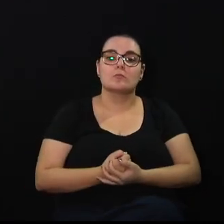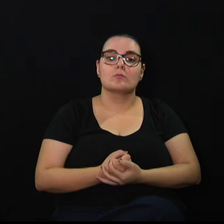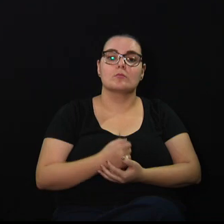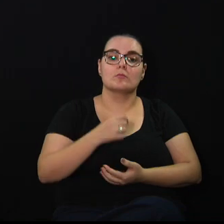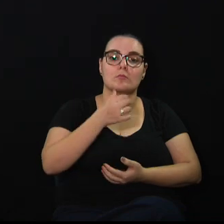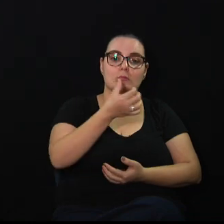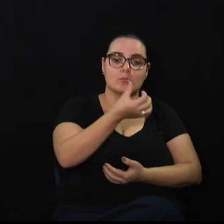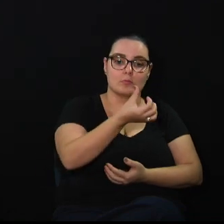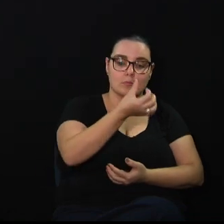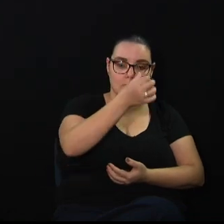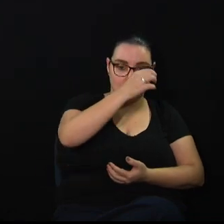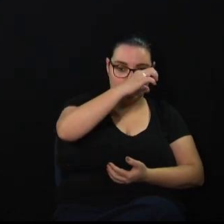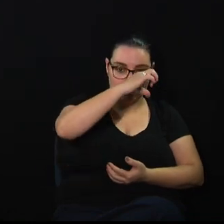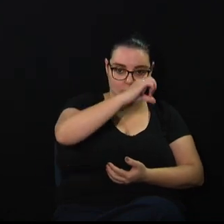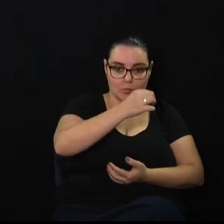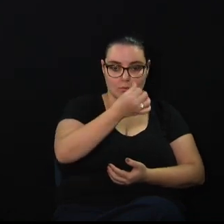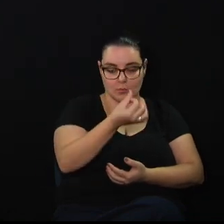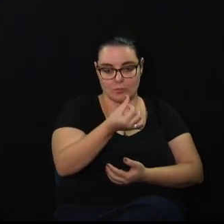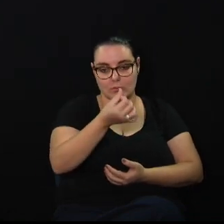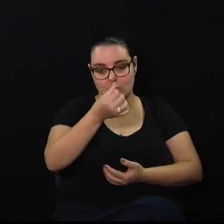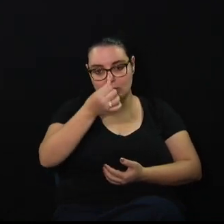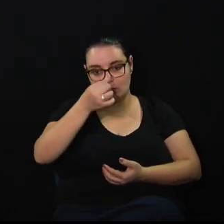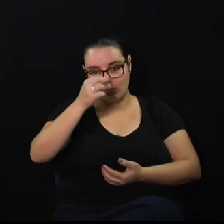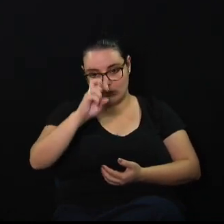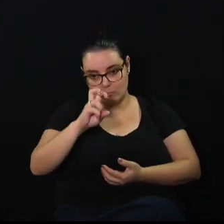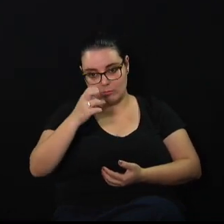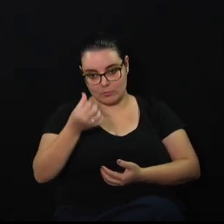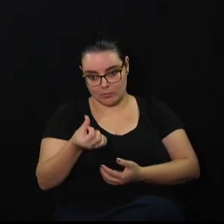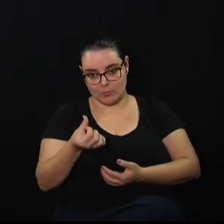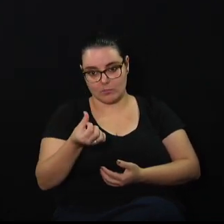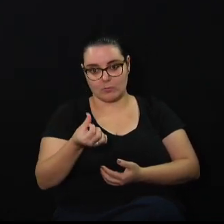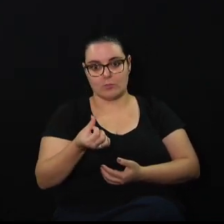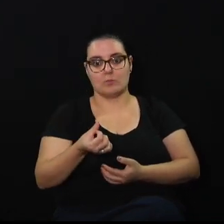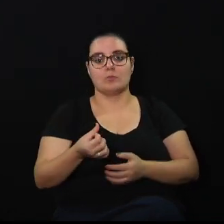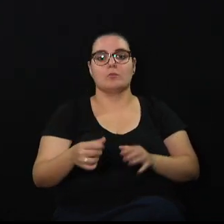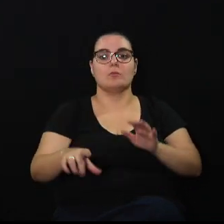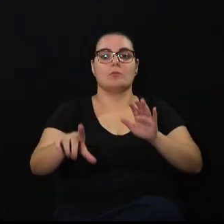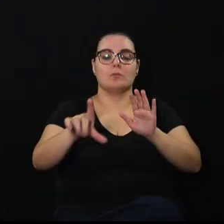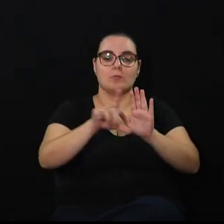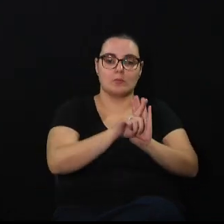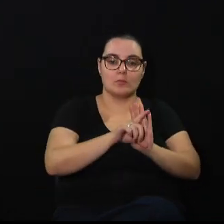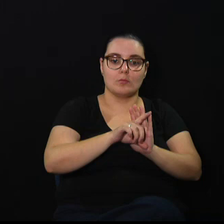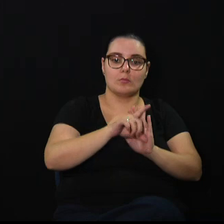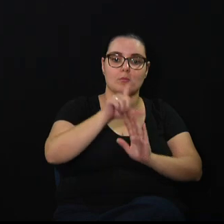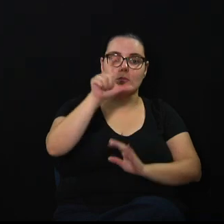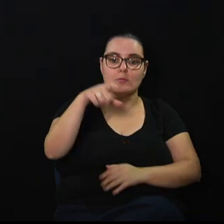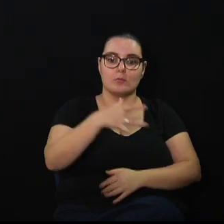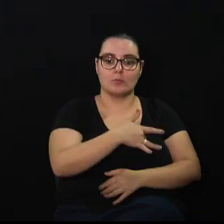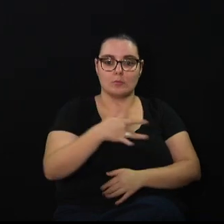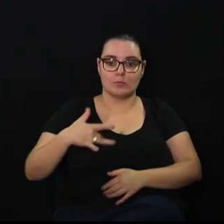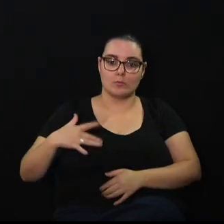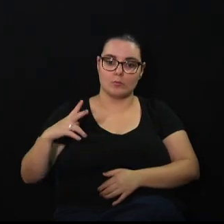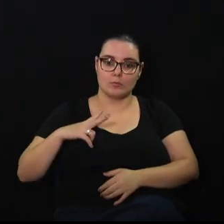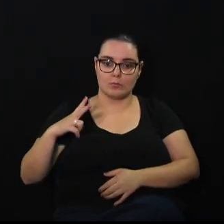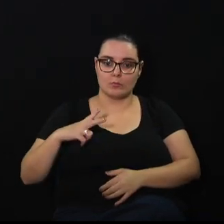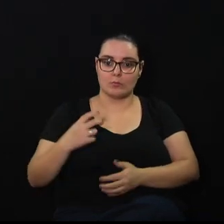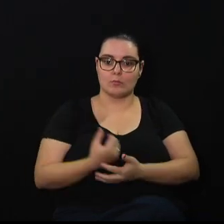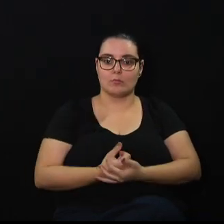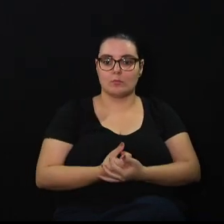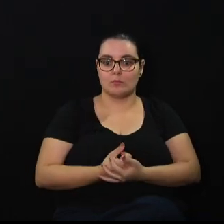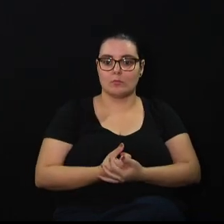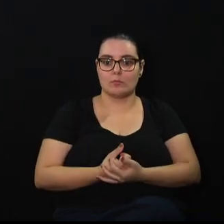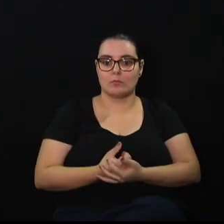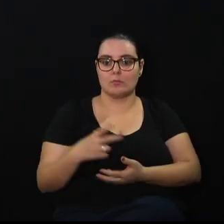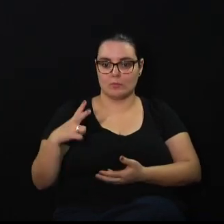656 de 98 que é denominada lei dos planos de saúde é todo plantou do plano